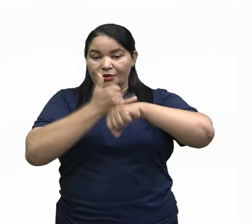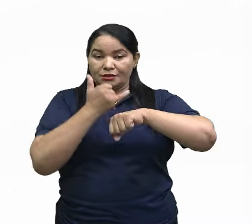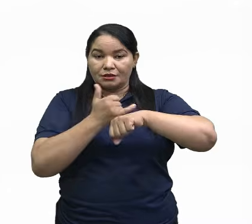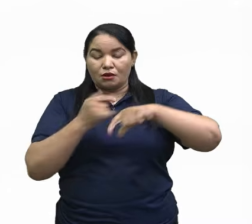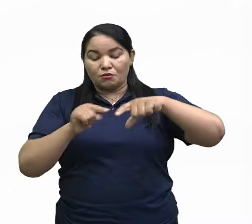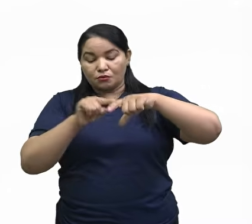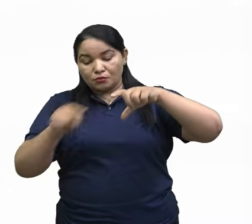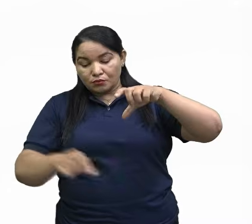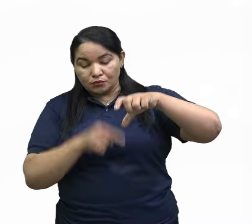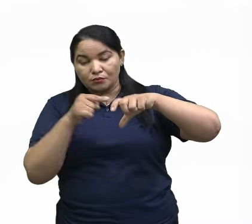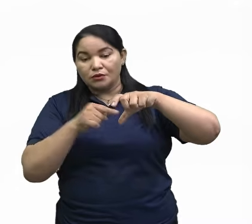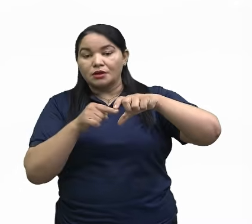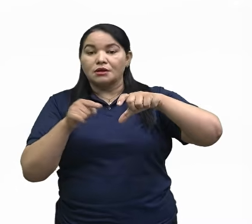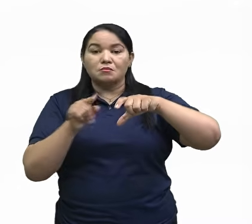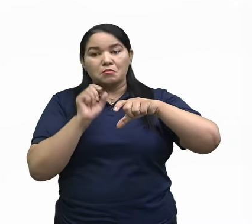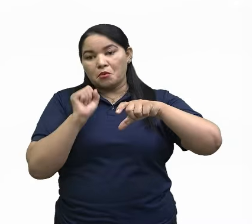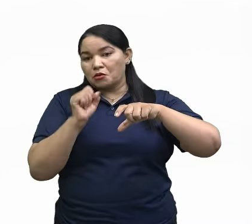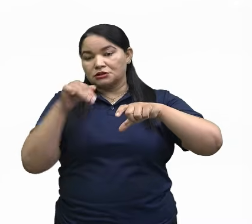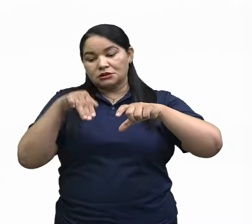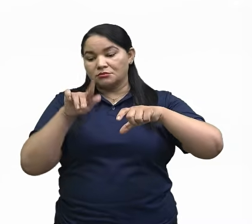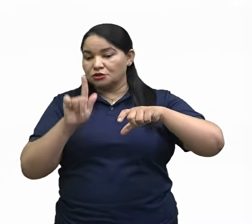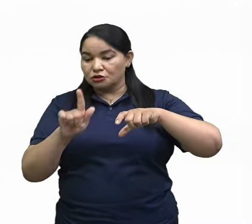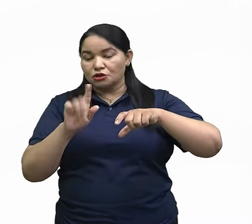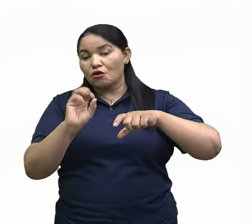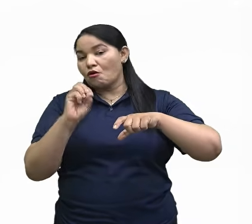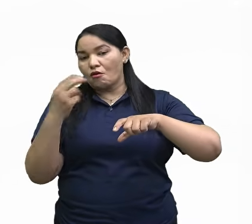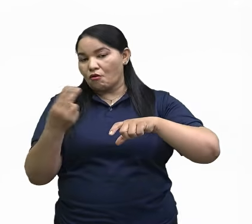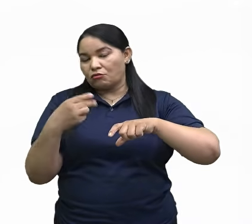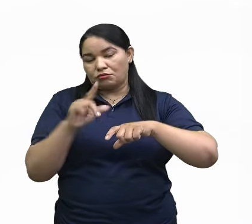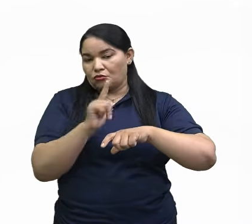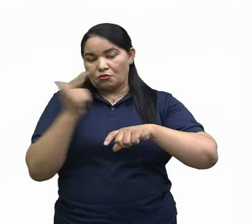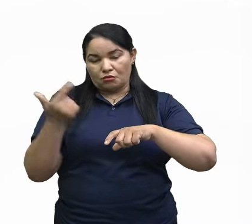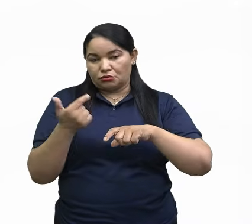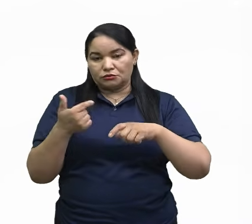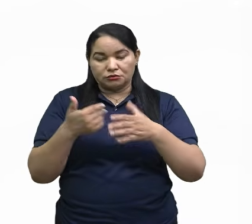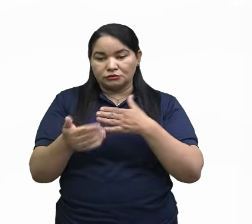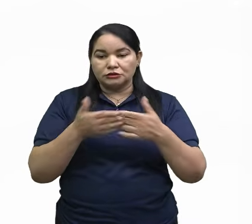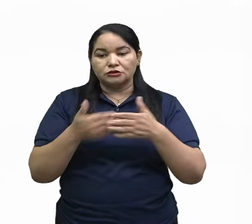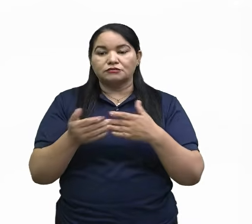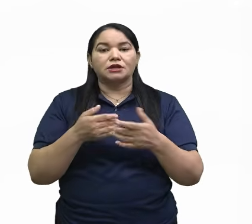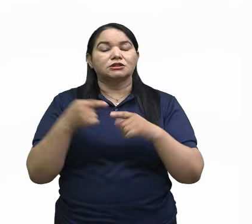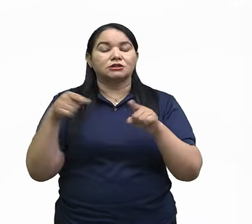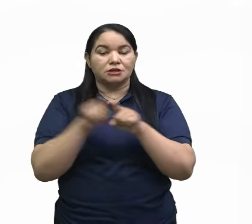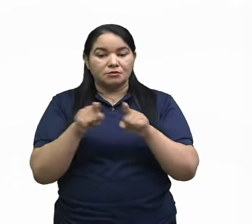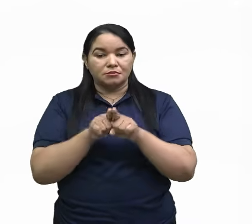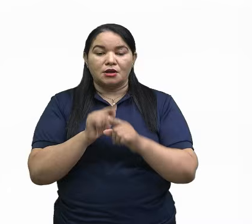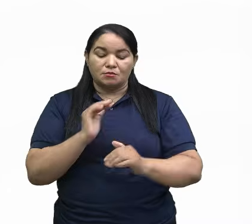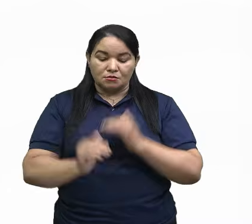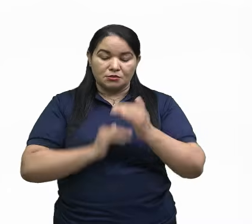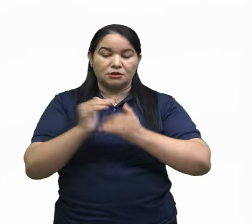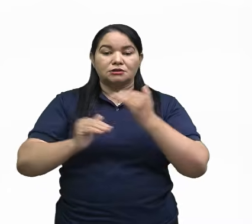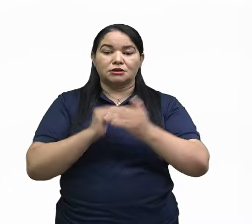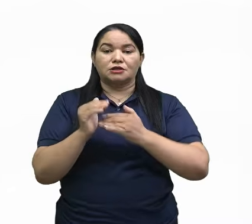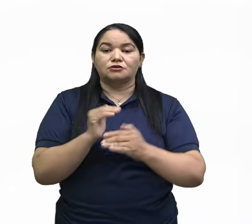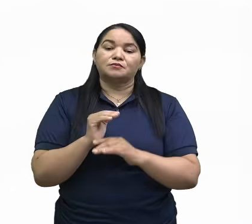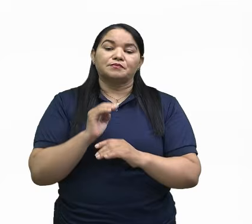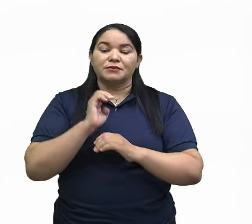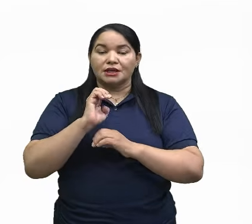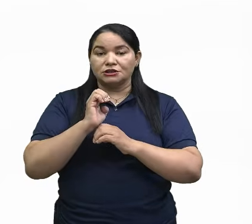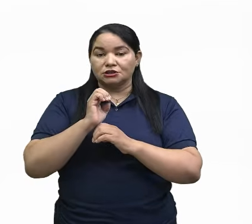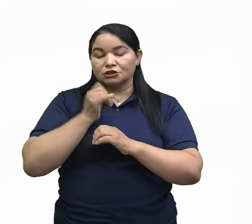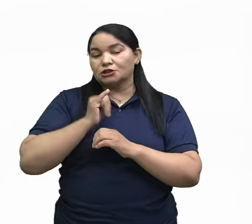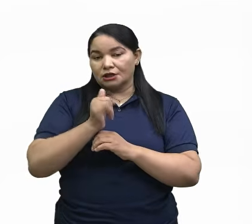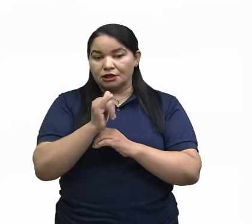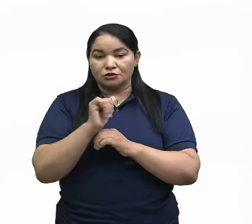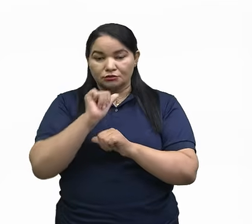ele o magnésio ou outro metal. Também é a partir da galvanoplastia, é a partir de processos de eletrólise, tá?